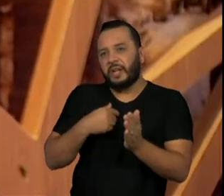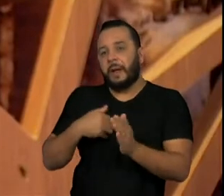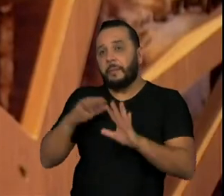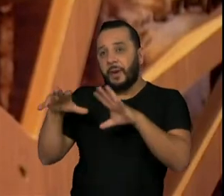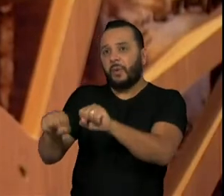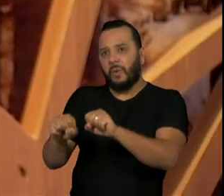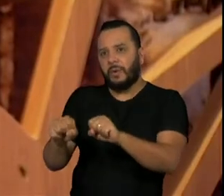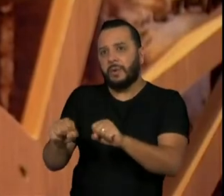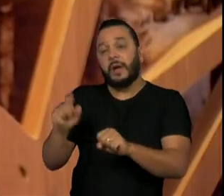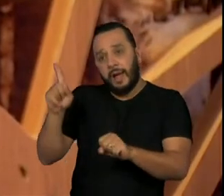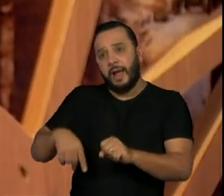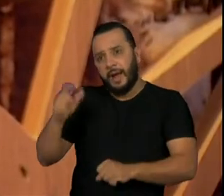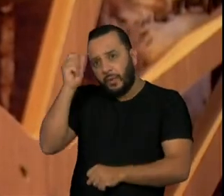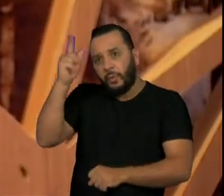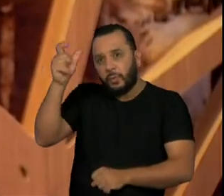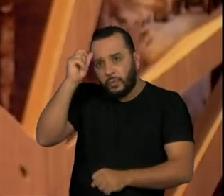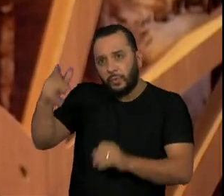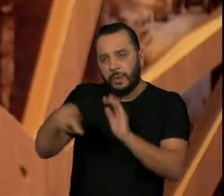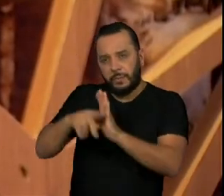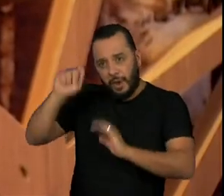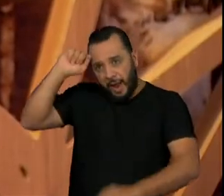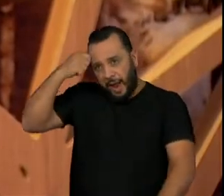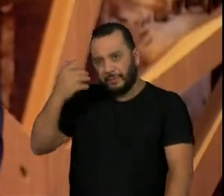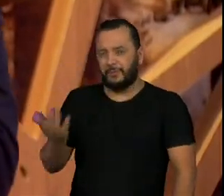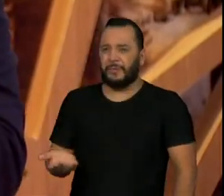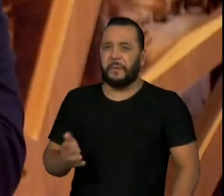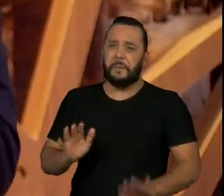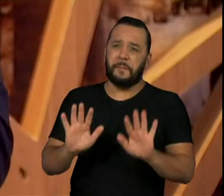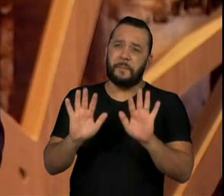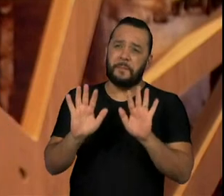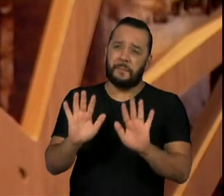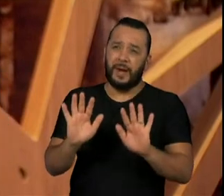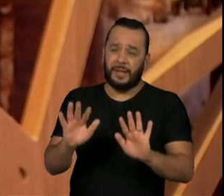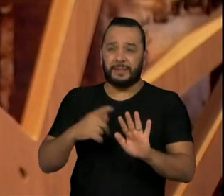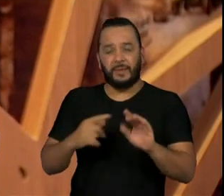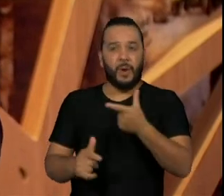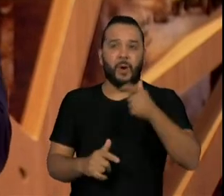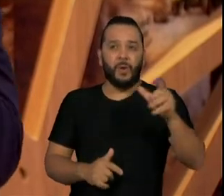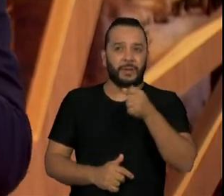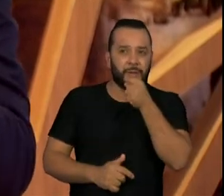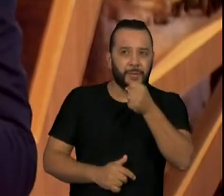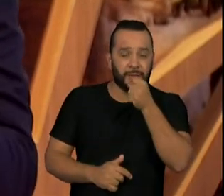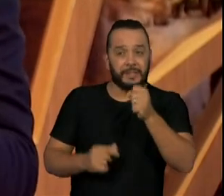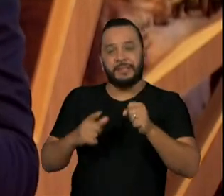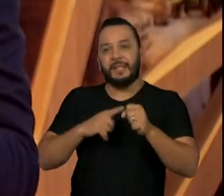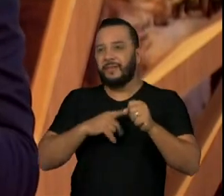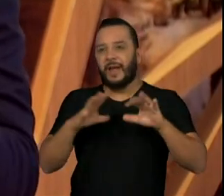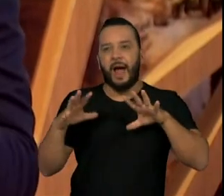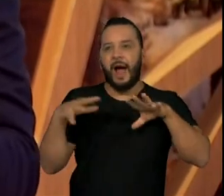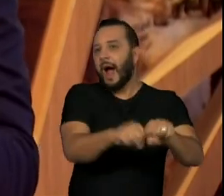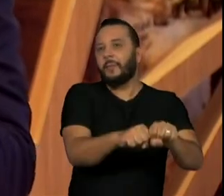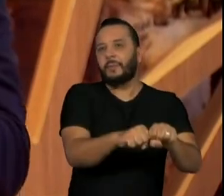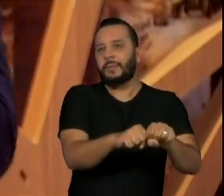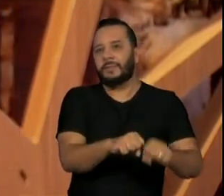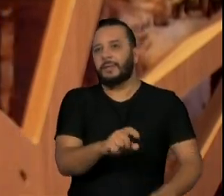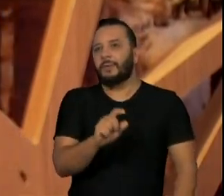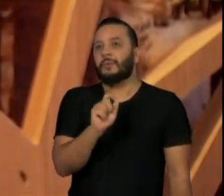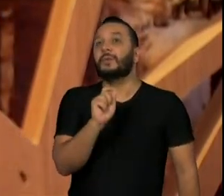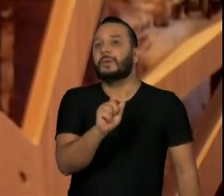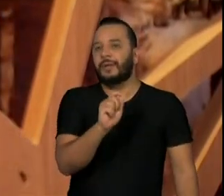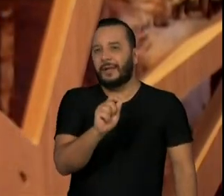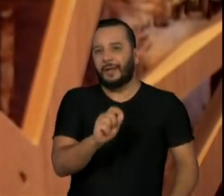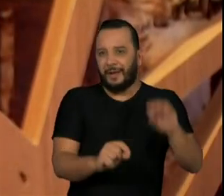isso pertence à cultura afro. Mas quando, na outra matéria, houve uma apropriação